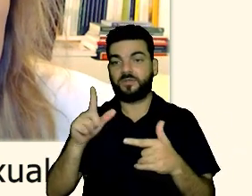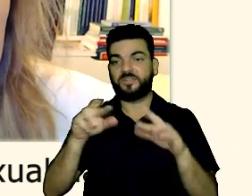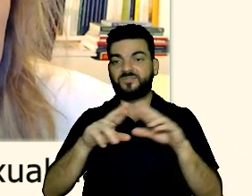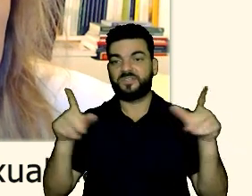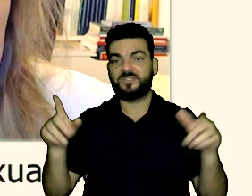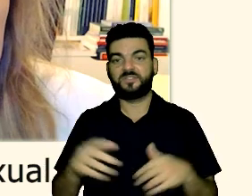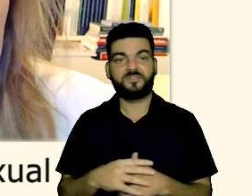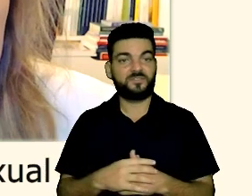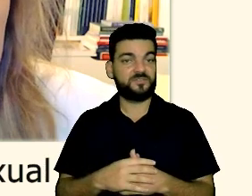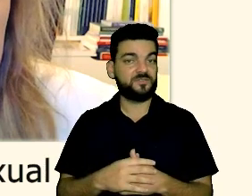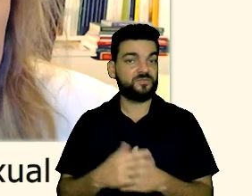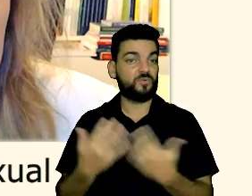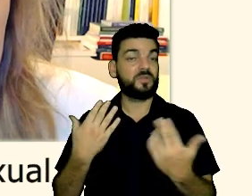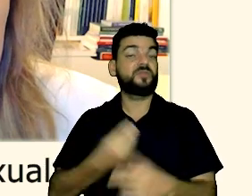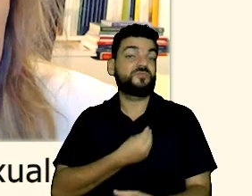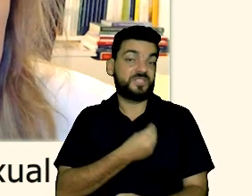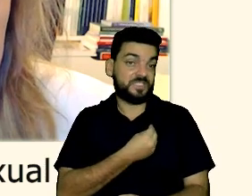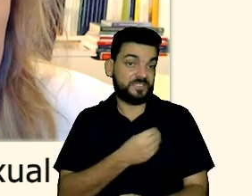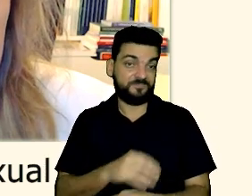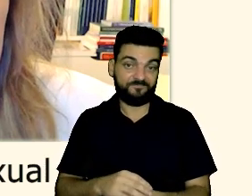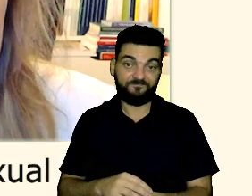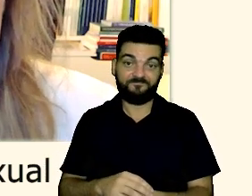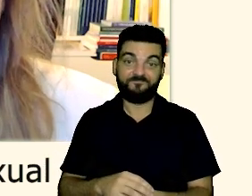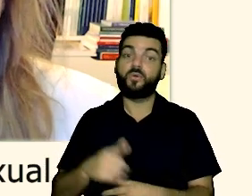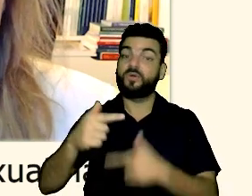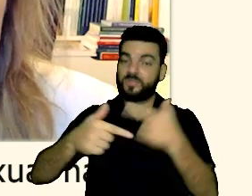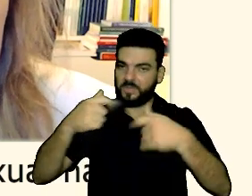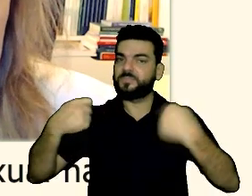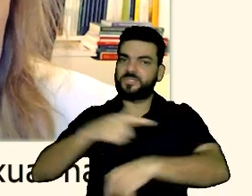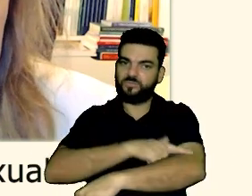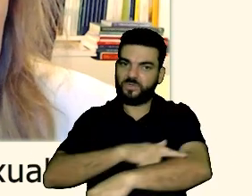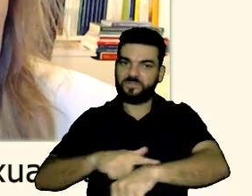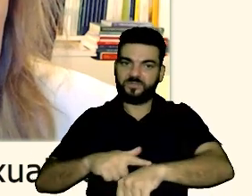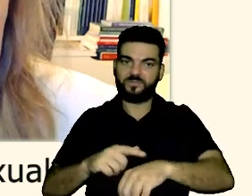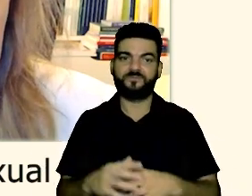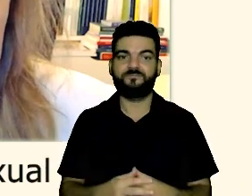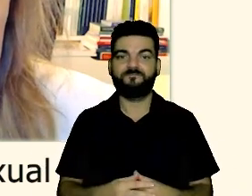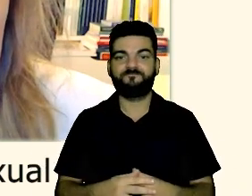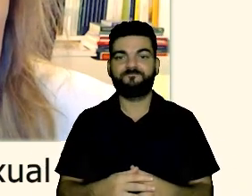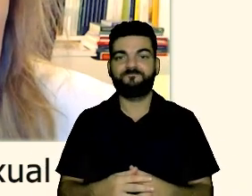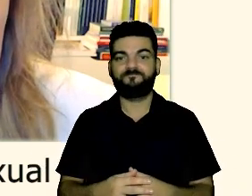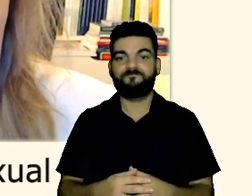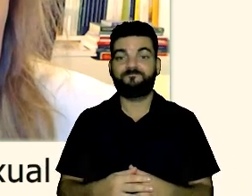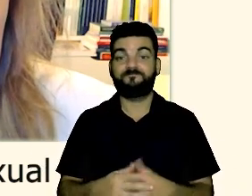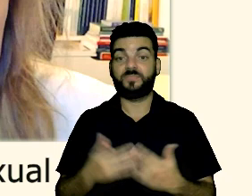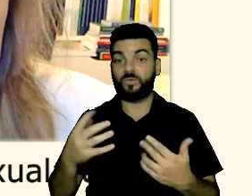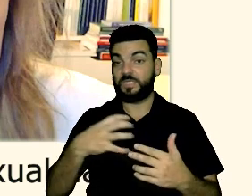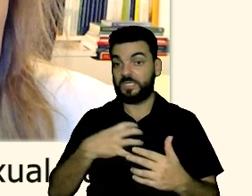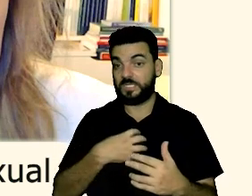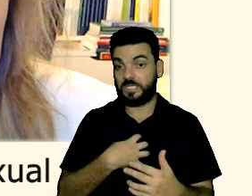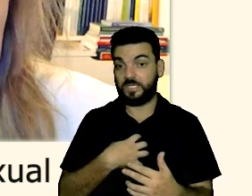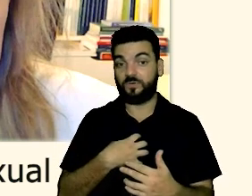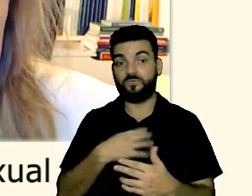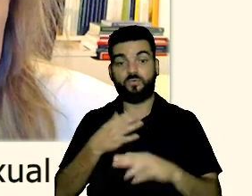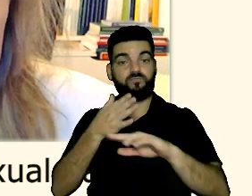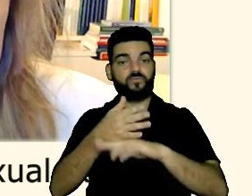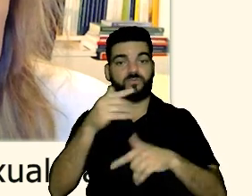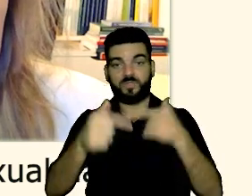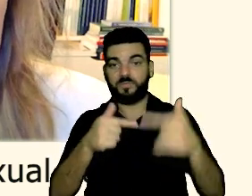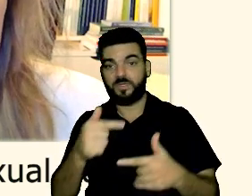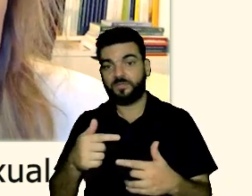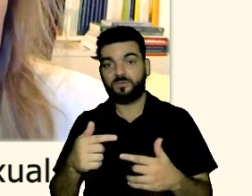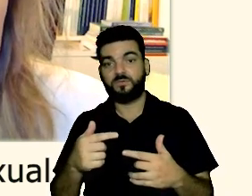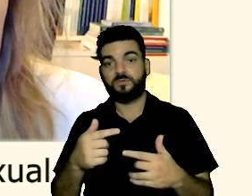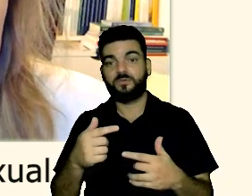importante a gente se posicionar exigindo respeito, porque a relação de trabalho, diferente da relação da vida social, ela é uma